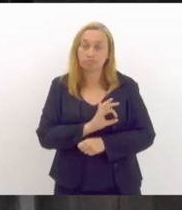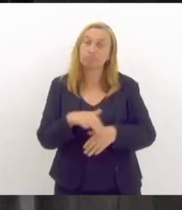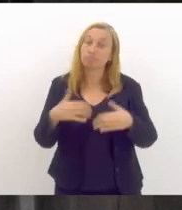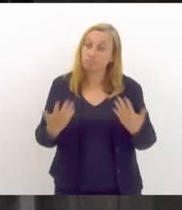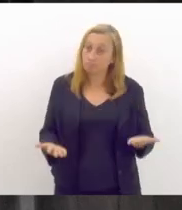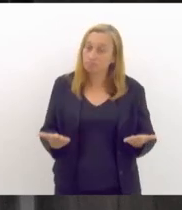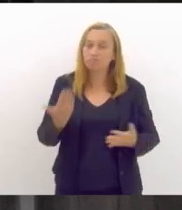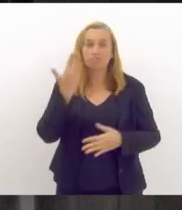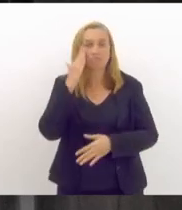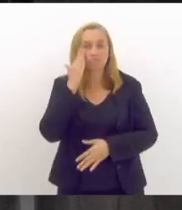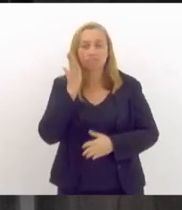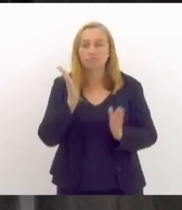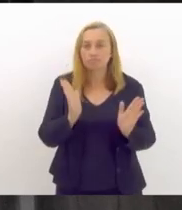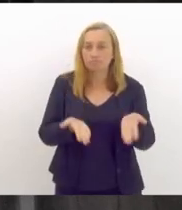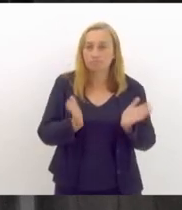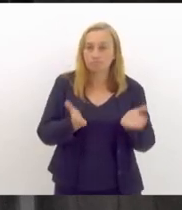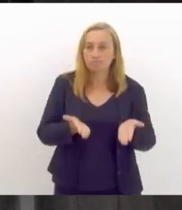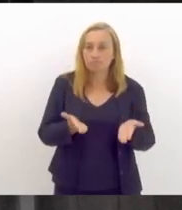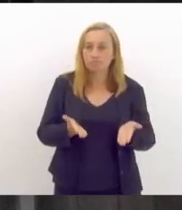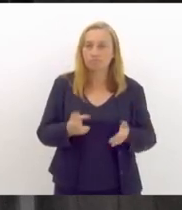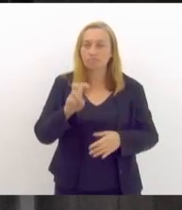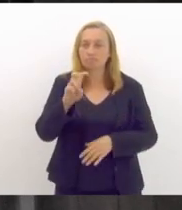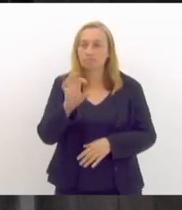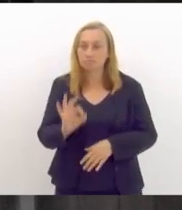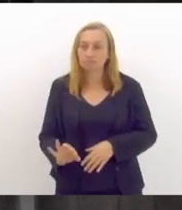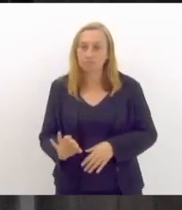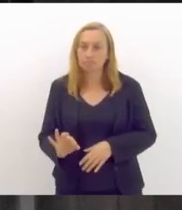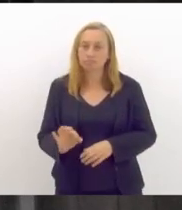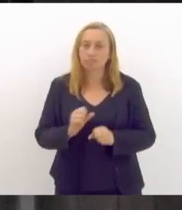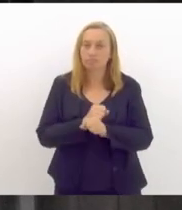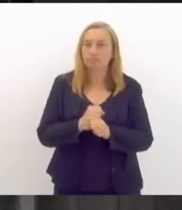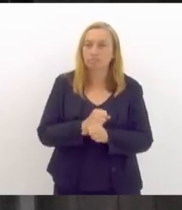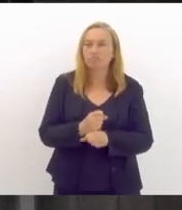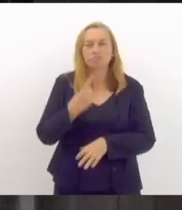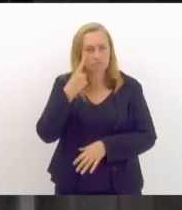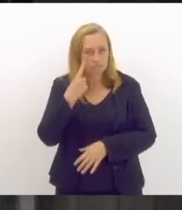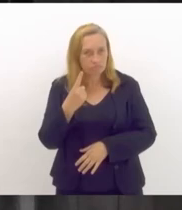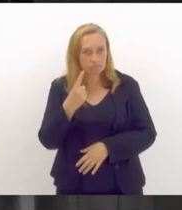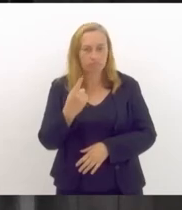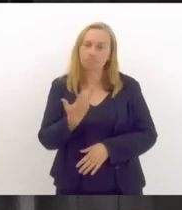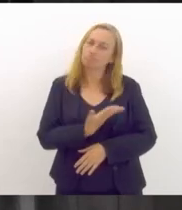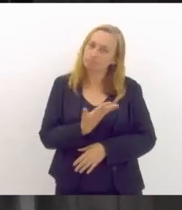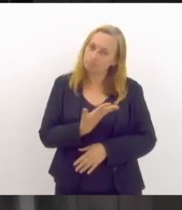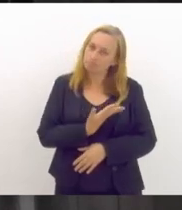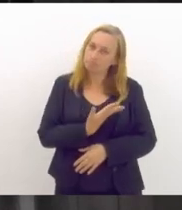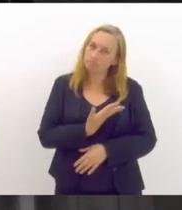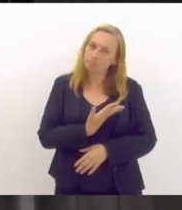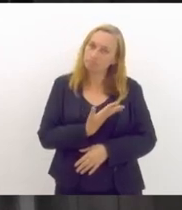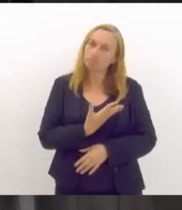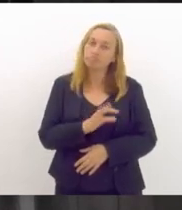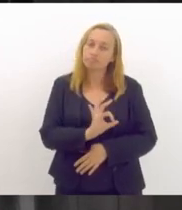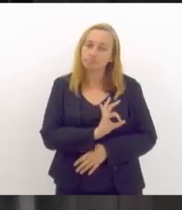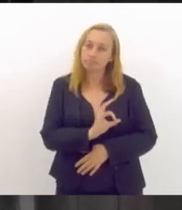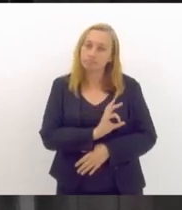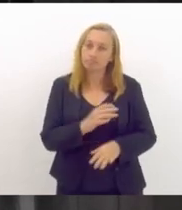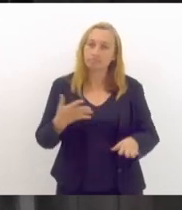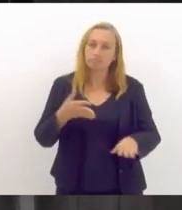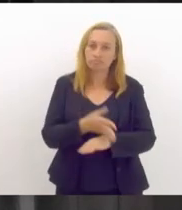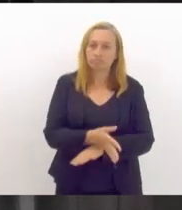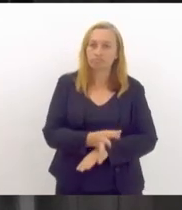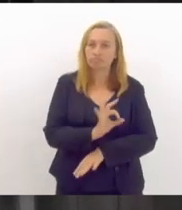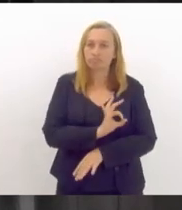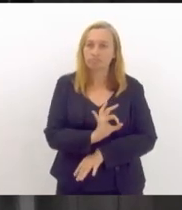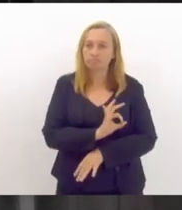o entendimento hoje é que é 5% ao ano aí você Imagine só meu amigo um policial que entrou na polícia